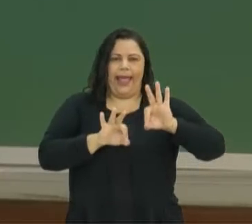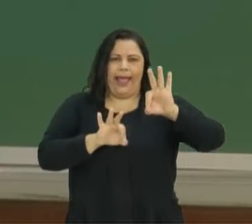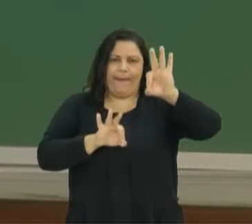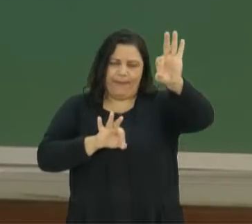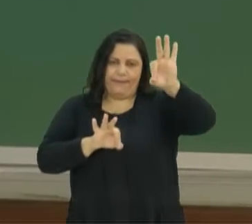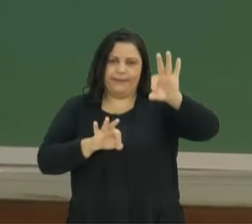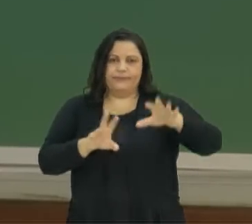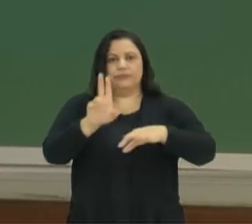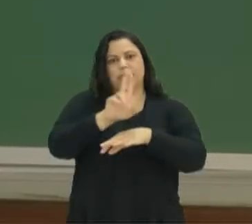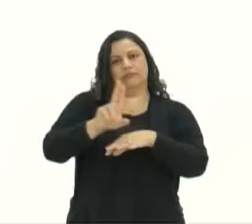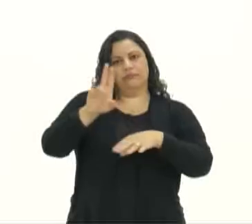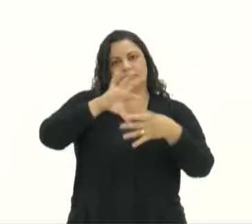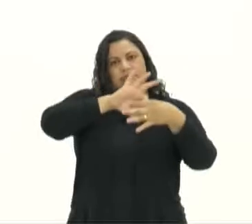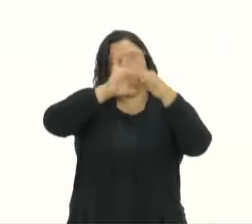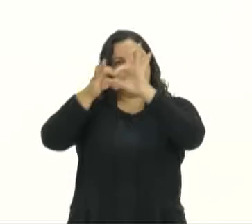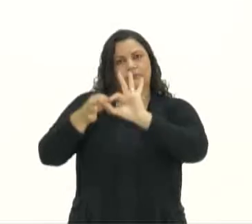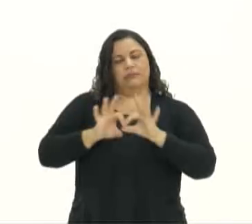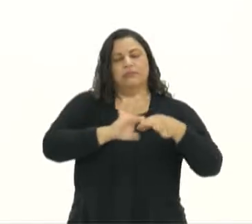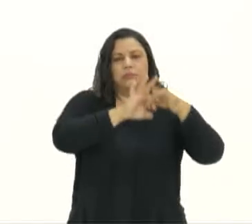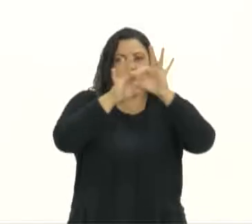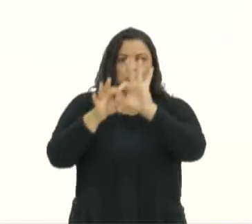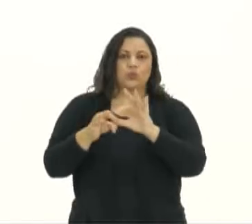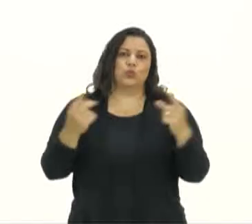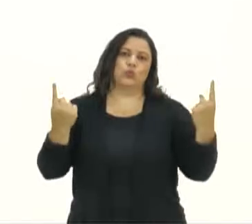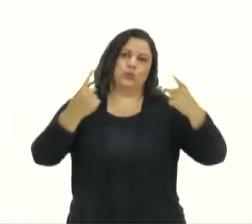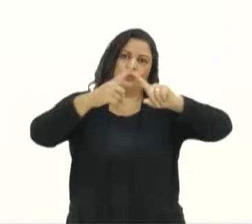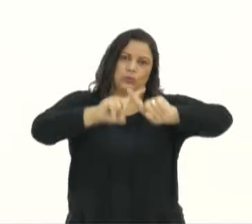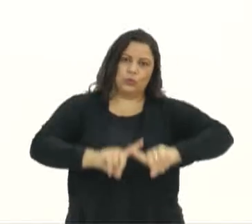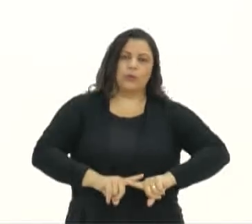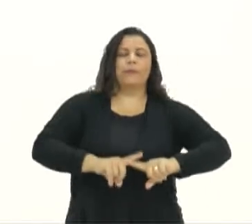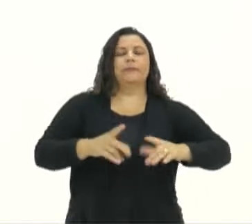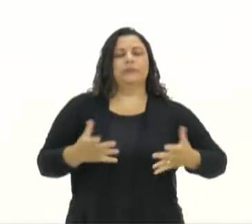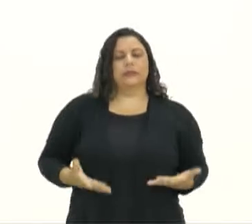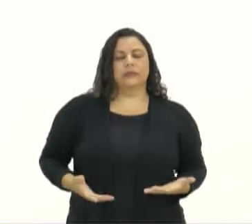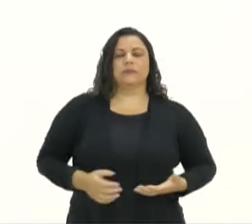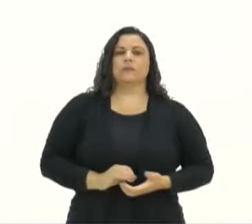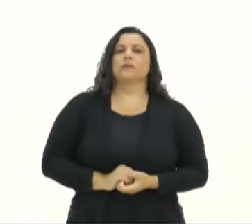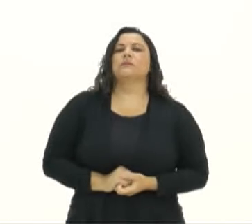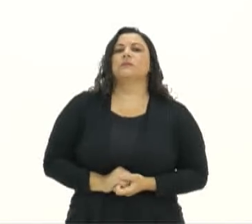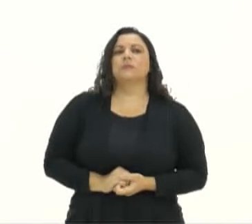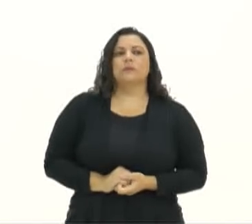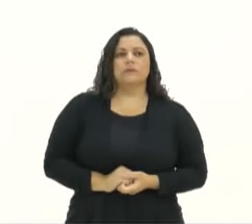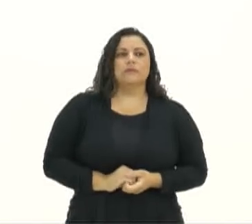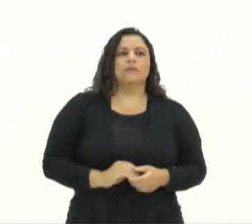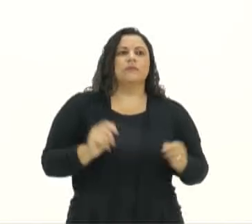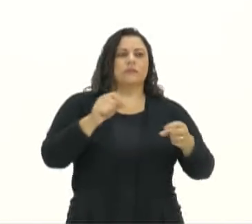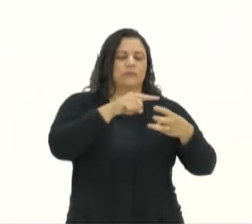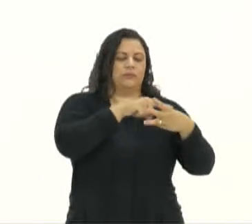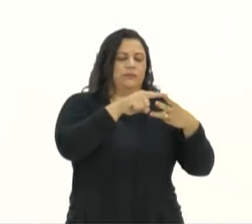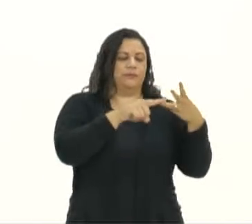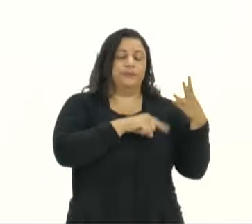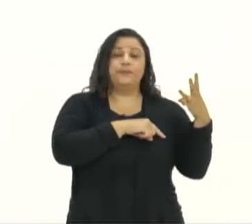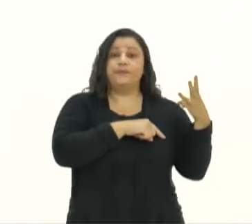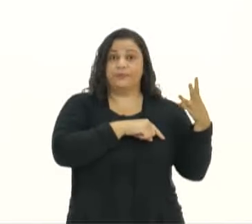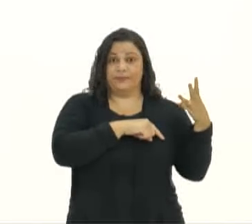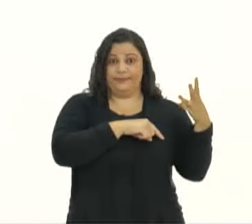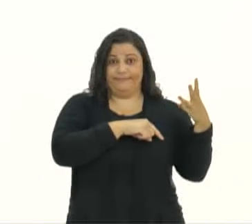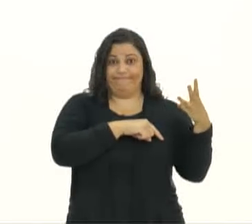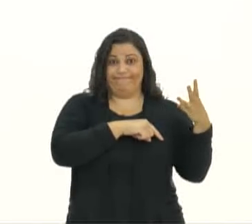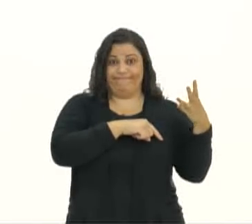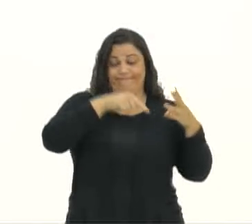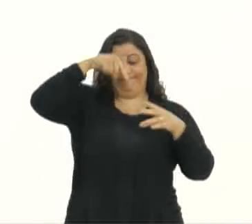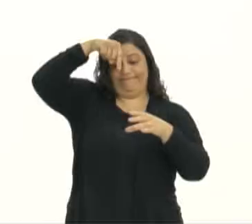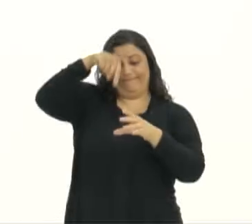na modalidade olímpica. Nos Jogos Olímpicos, a piscina tem 50 metros, com 3 metros de